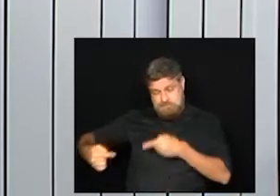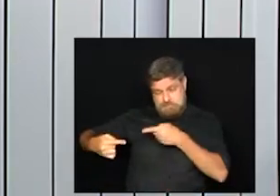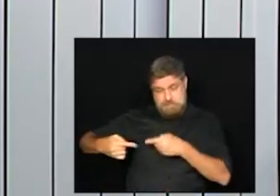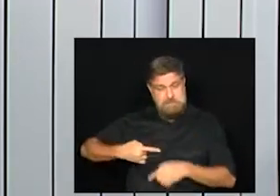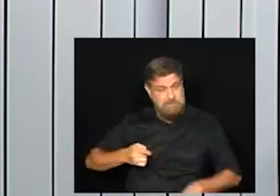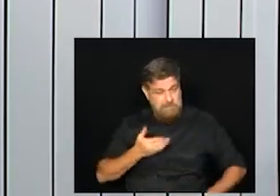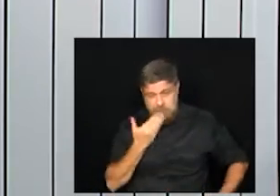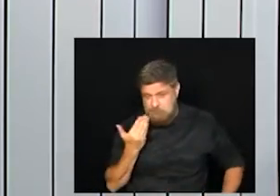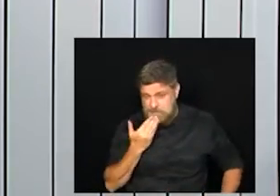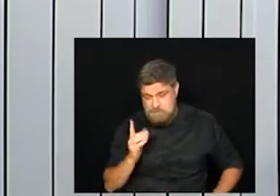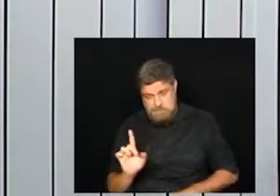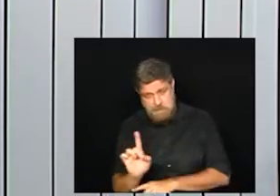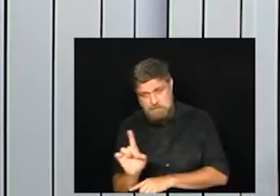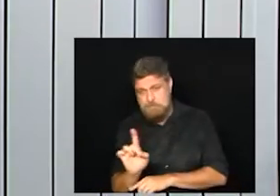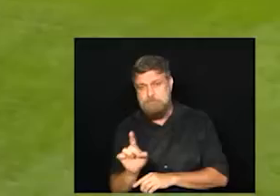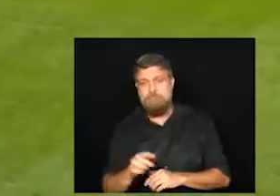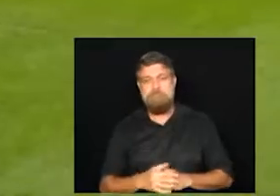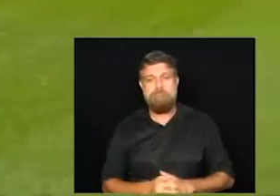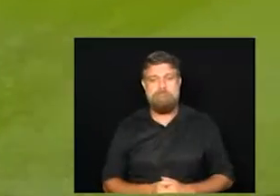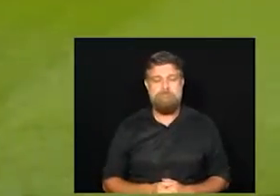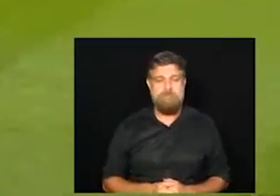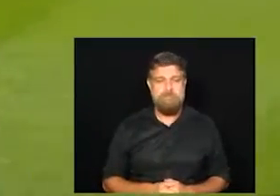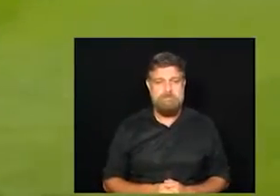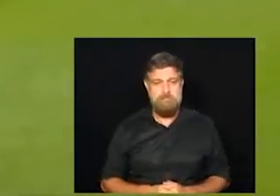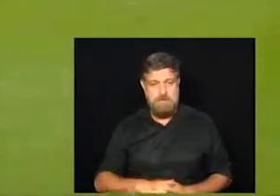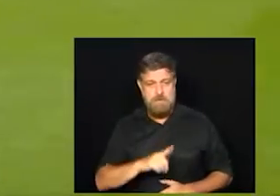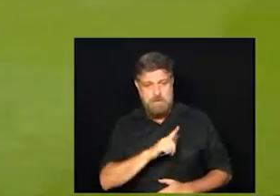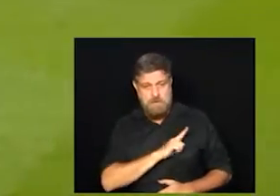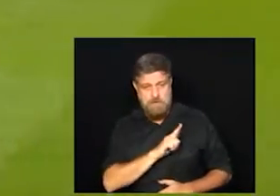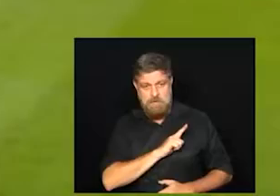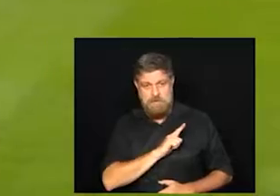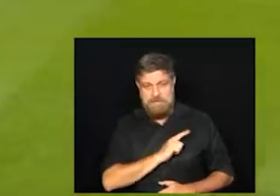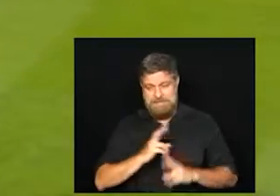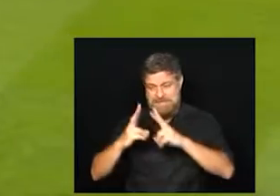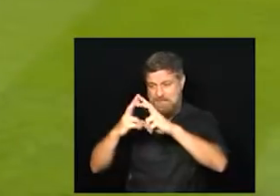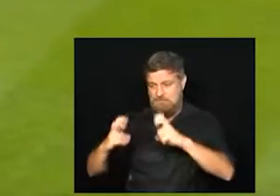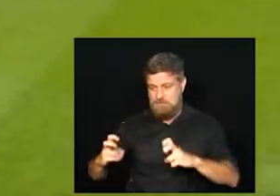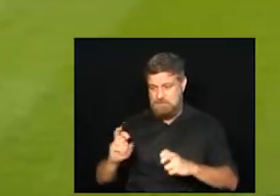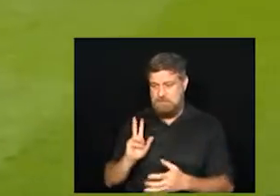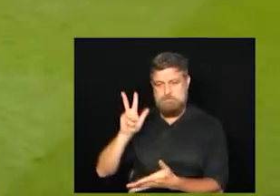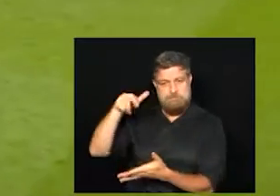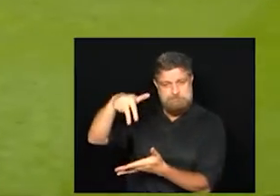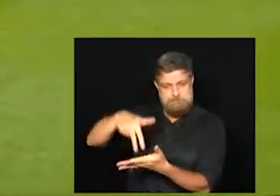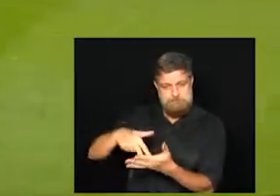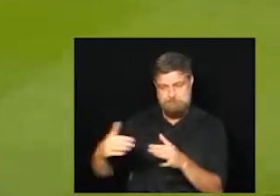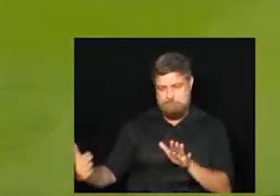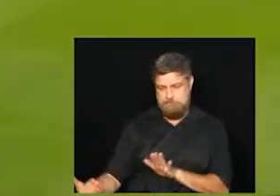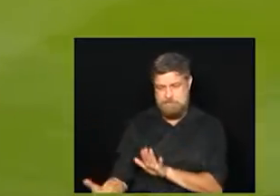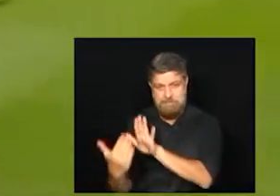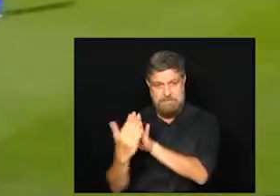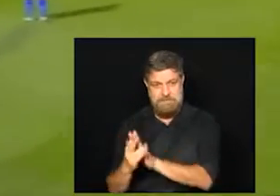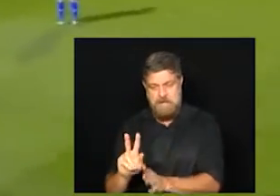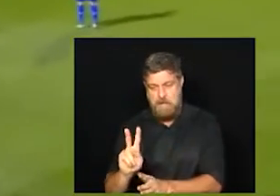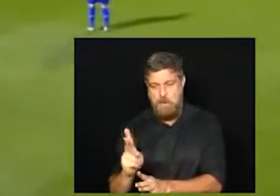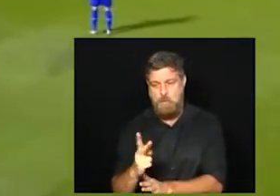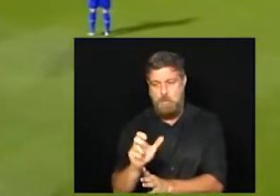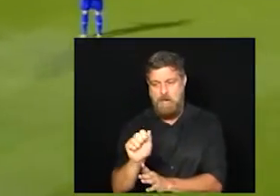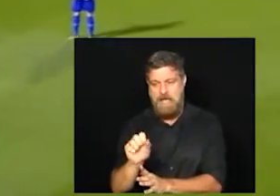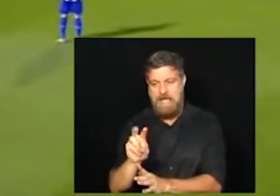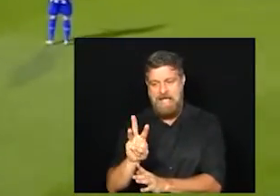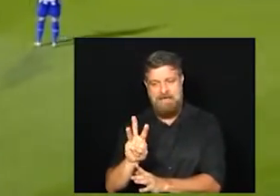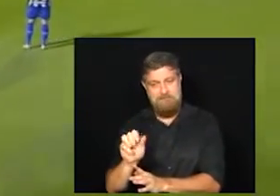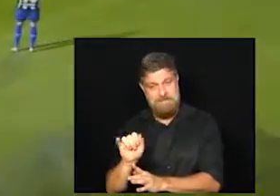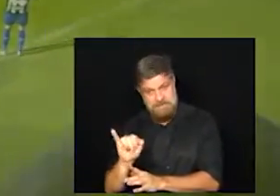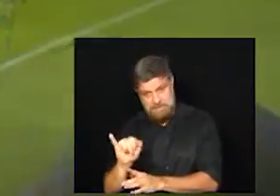foi fácil, não. O Guarani foi a Florianópolis enfrentar o Avaí em um confronto direto